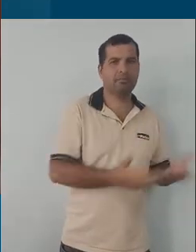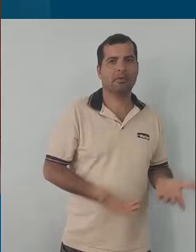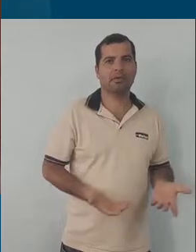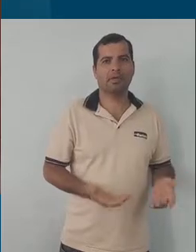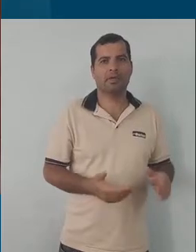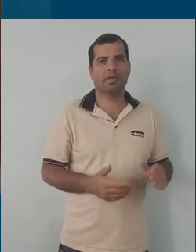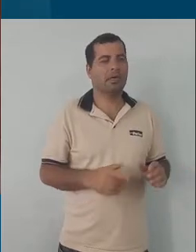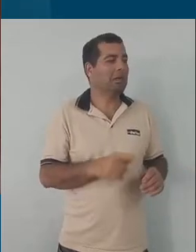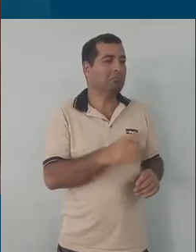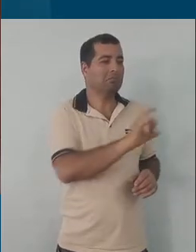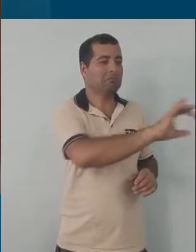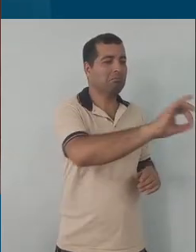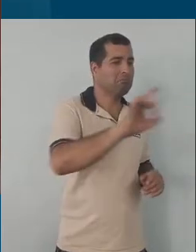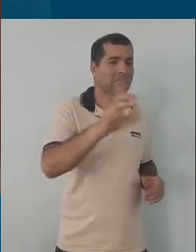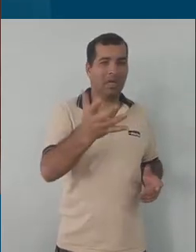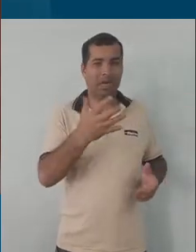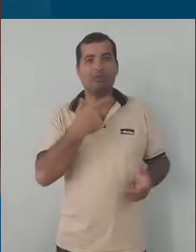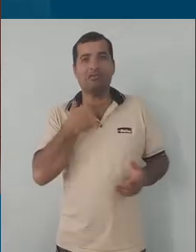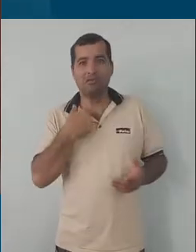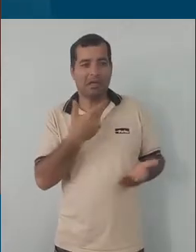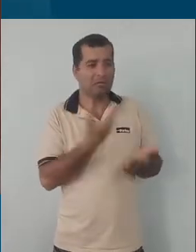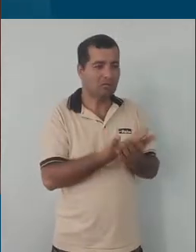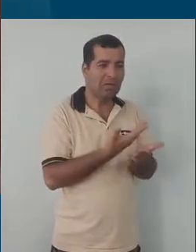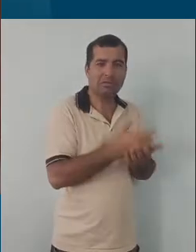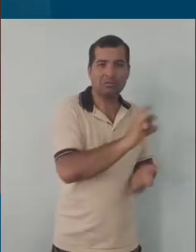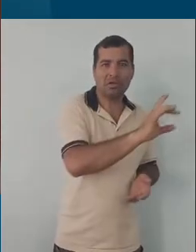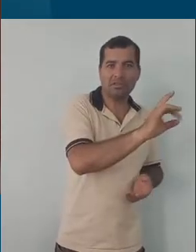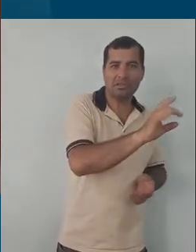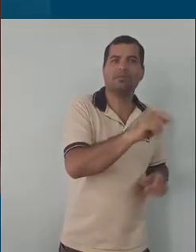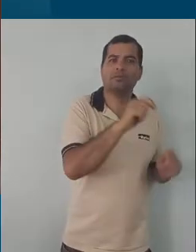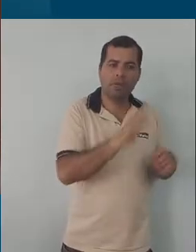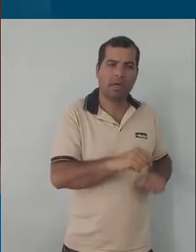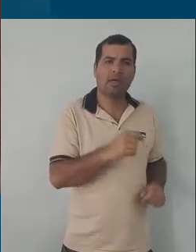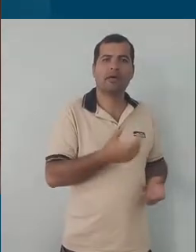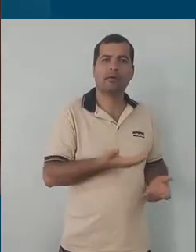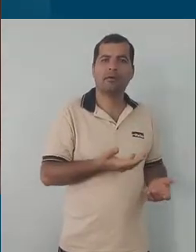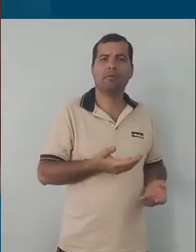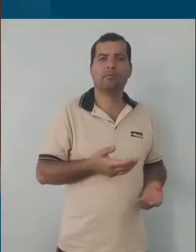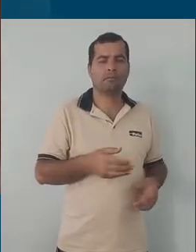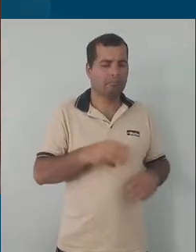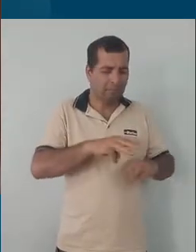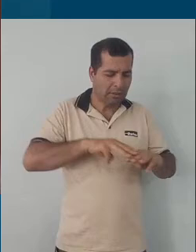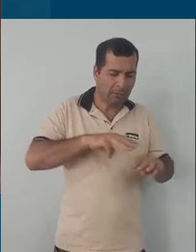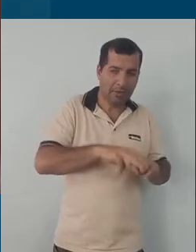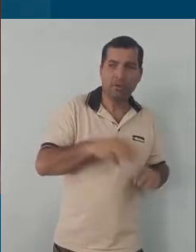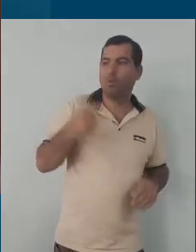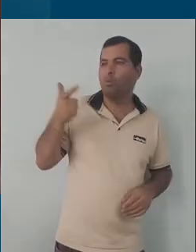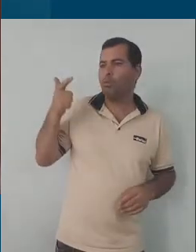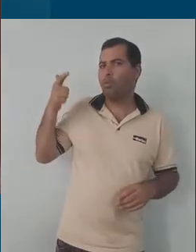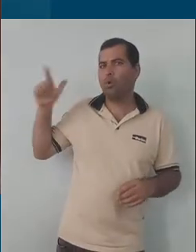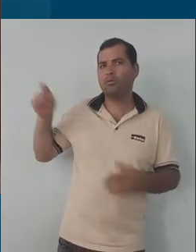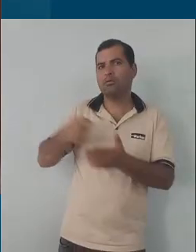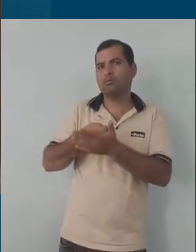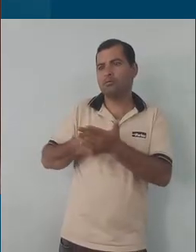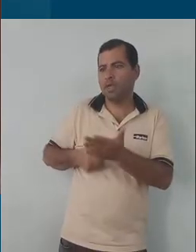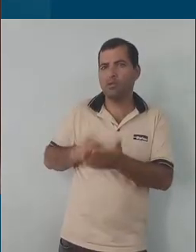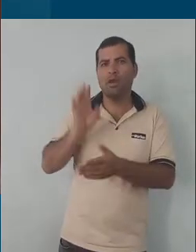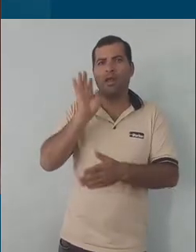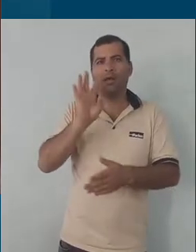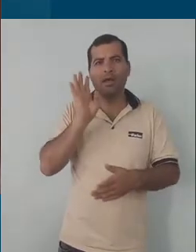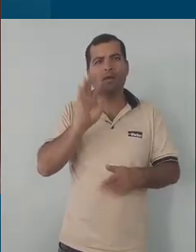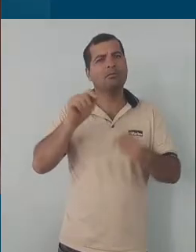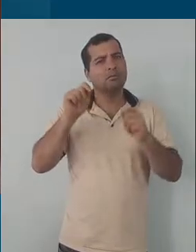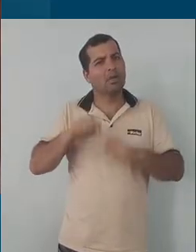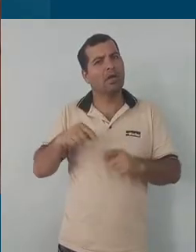de matemática. Tem um outro texto legal que pode ser uma atividade para a língua